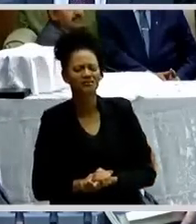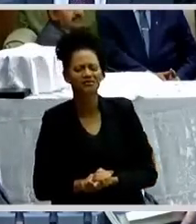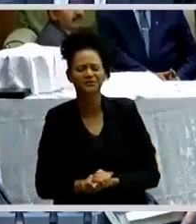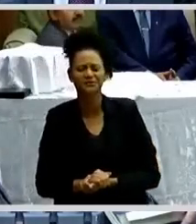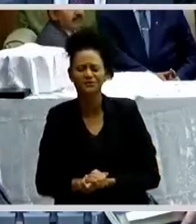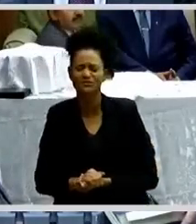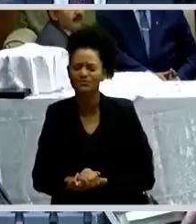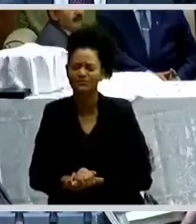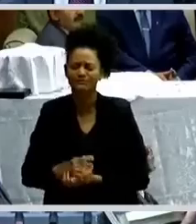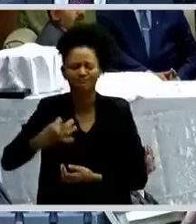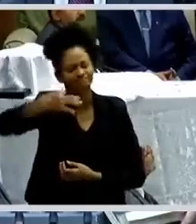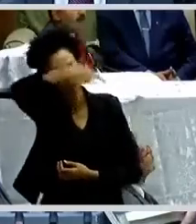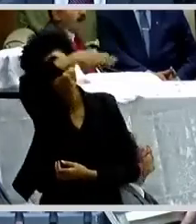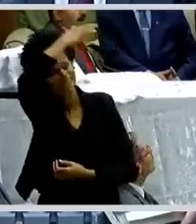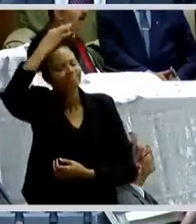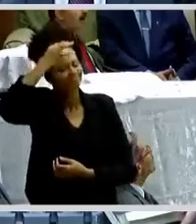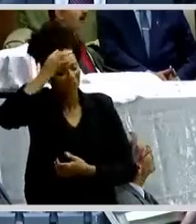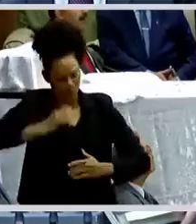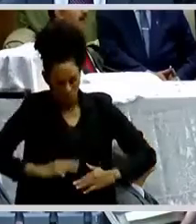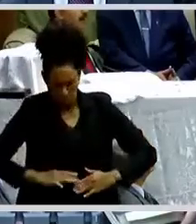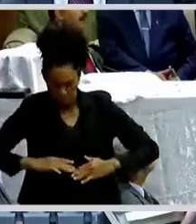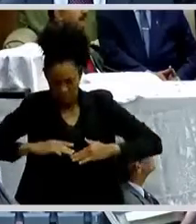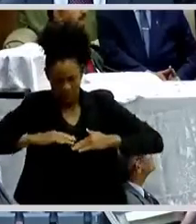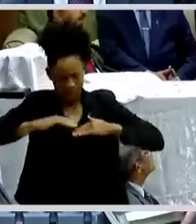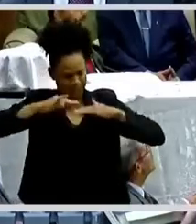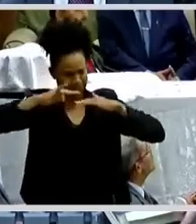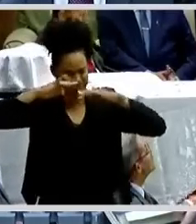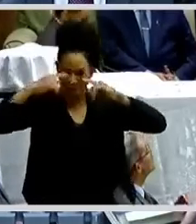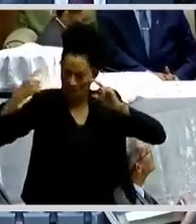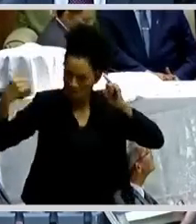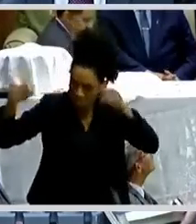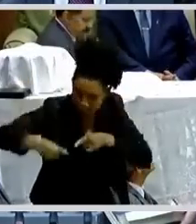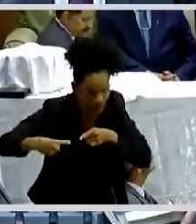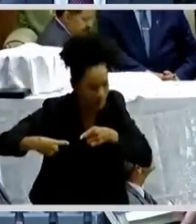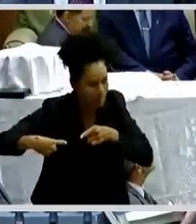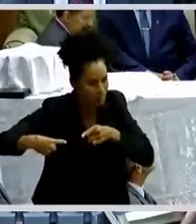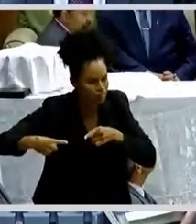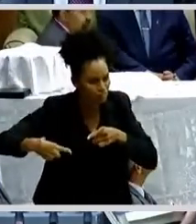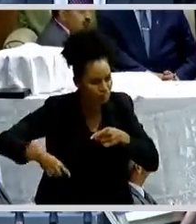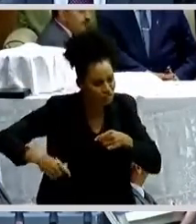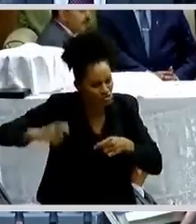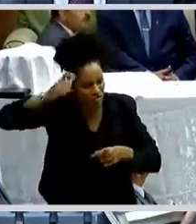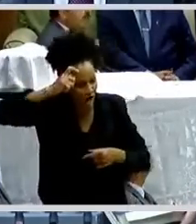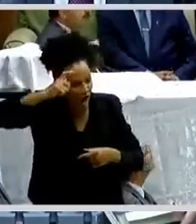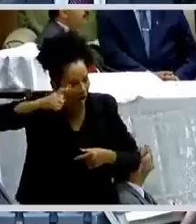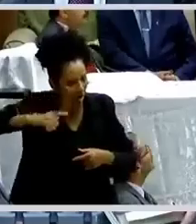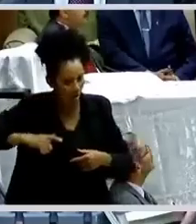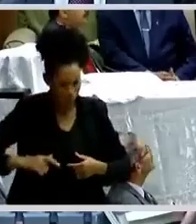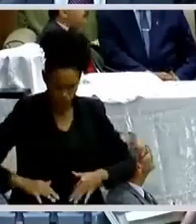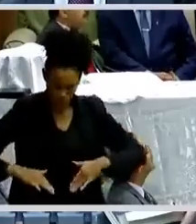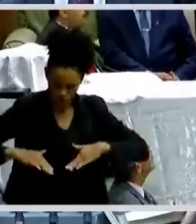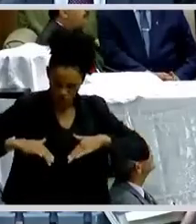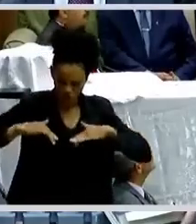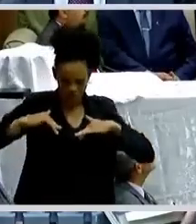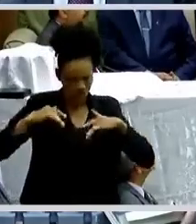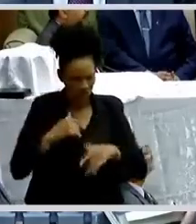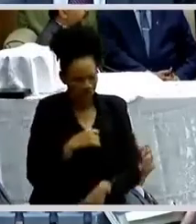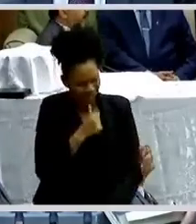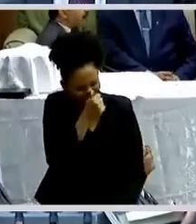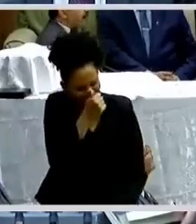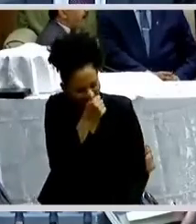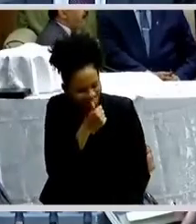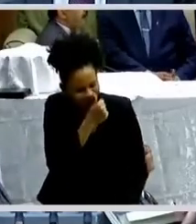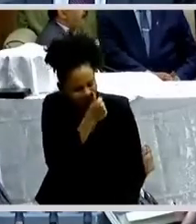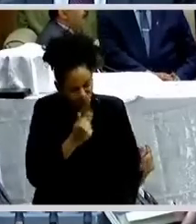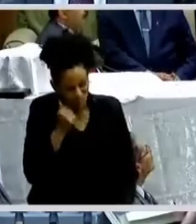Cheio do Espírito Santo, enfrenta Satanás. Cheio do Espírito Santo, precisou jejuar 40 dias